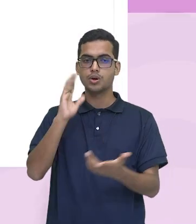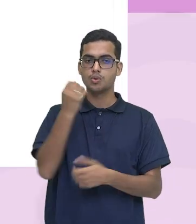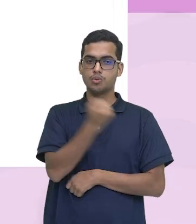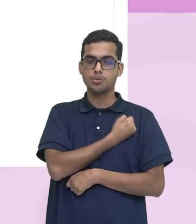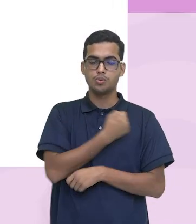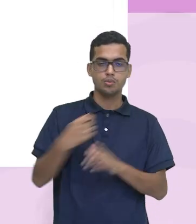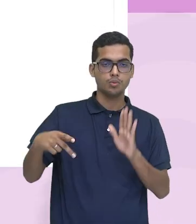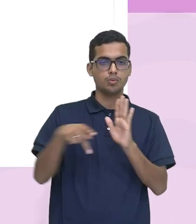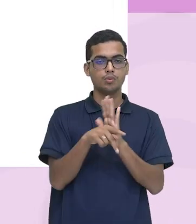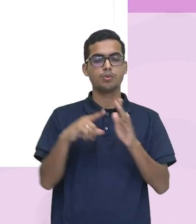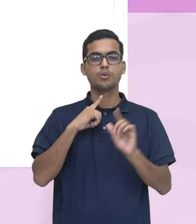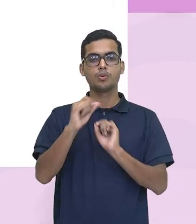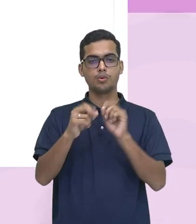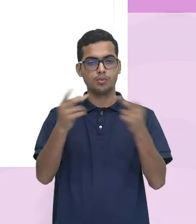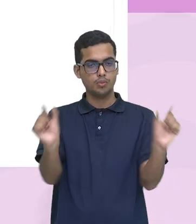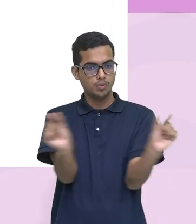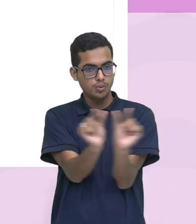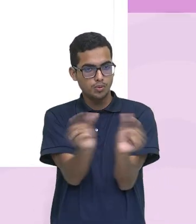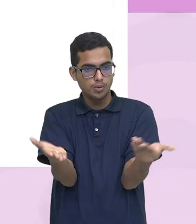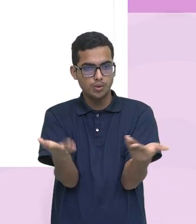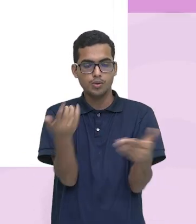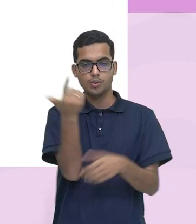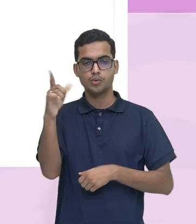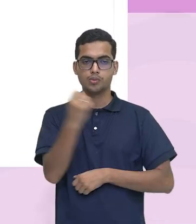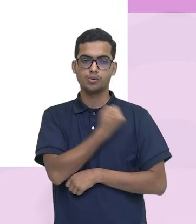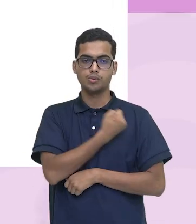exemplo, que vai ser o valor